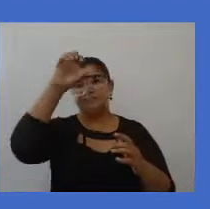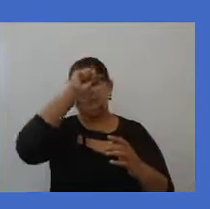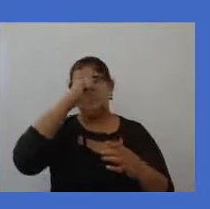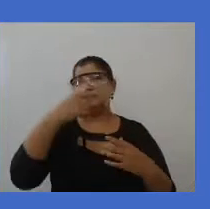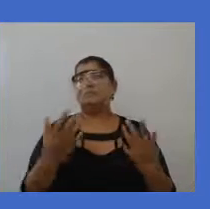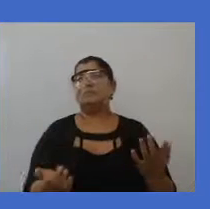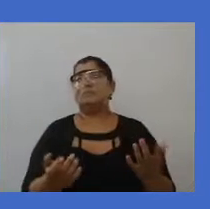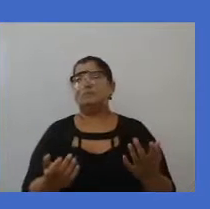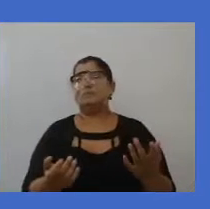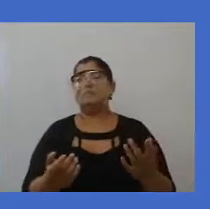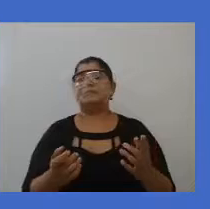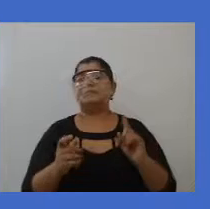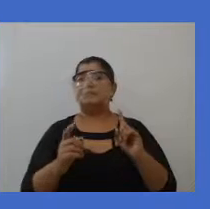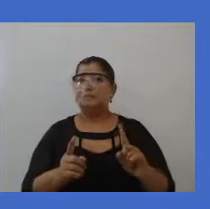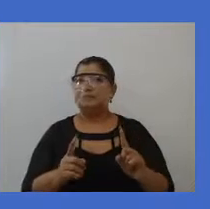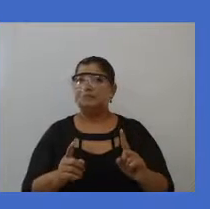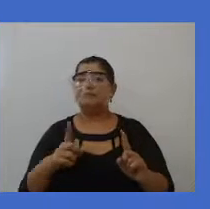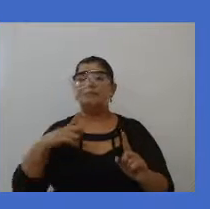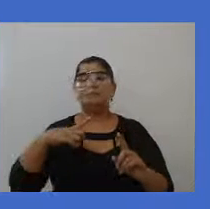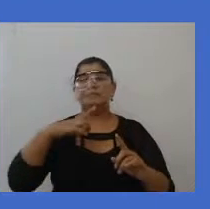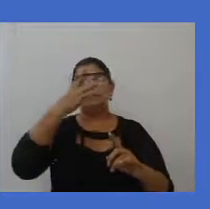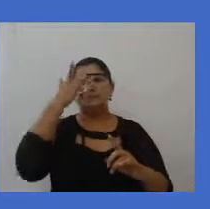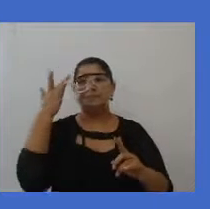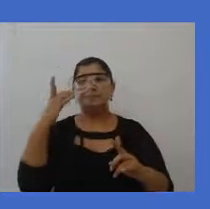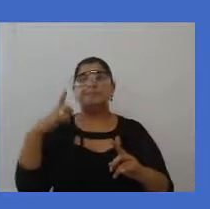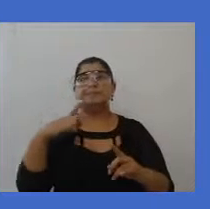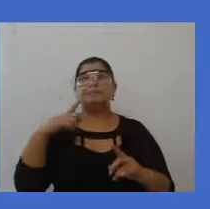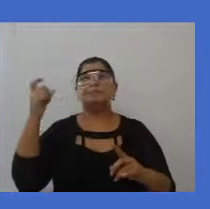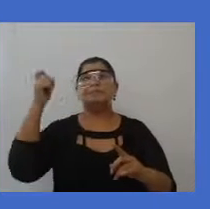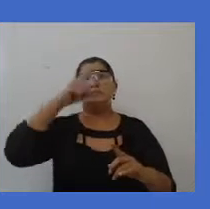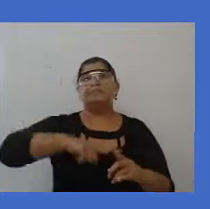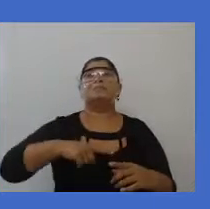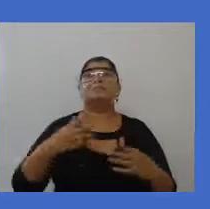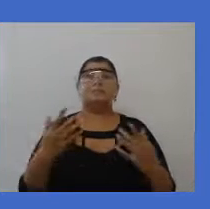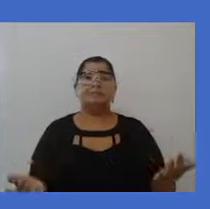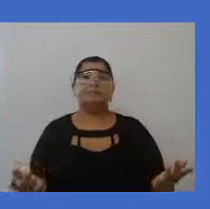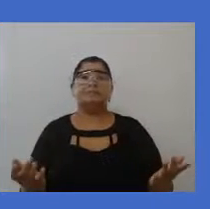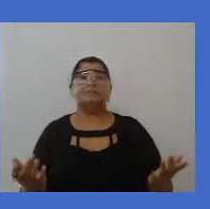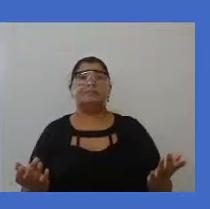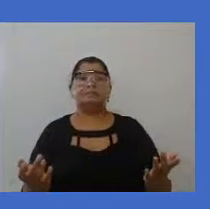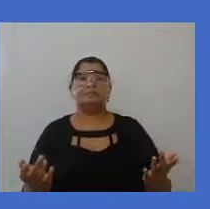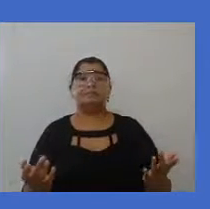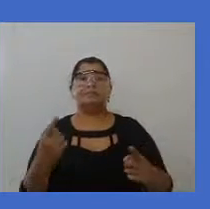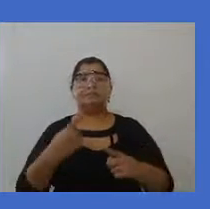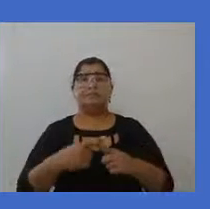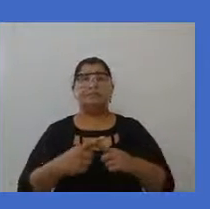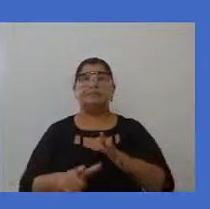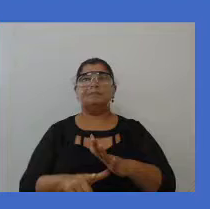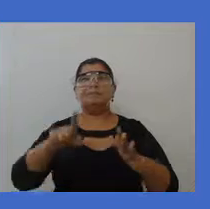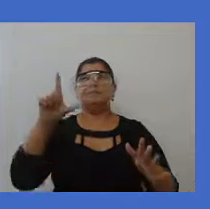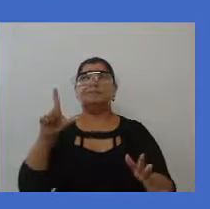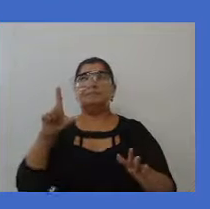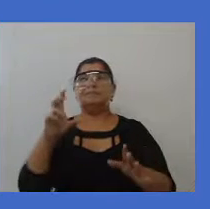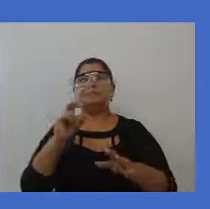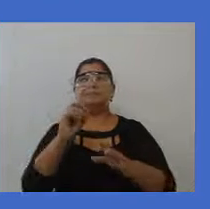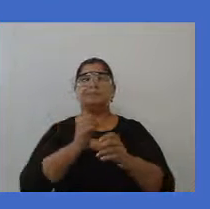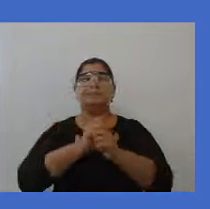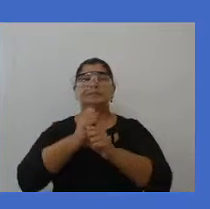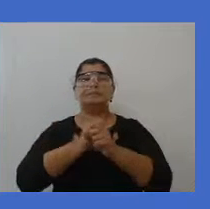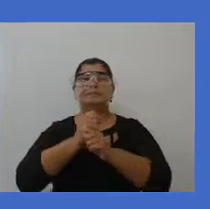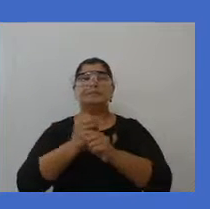compreensão. Atenção, tem gente que tem dificuldade até nisso. Antigamente, 50 anos